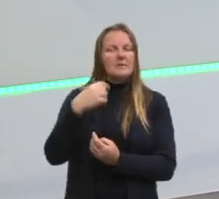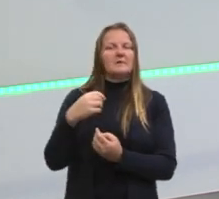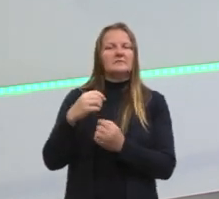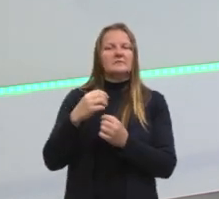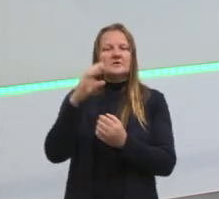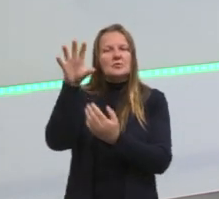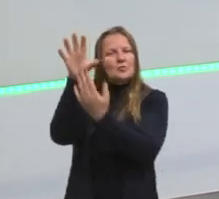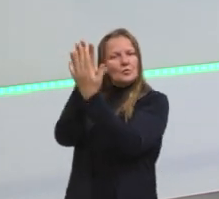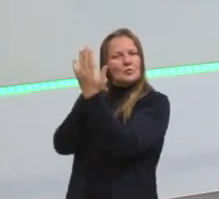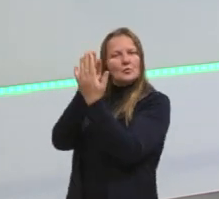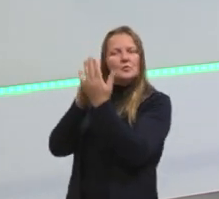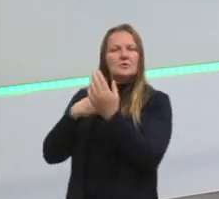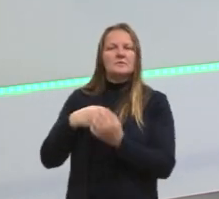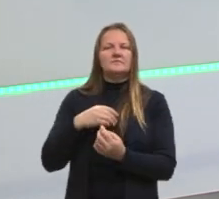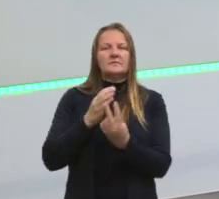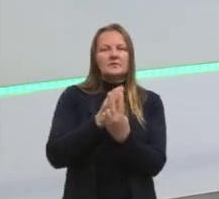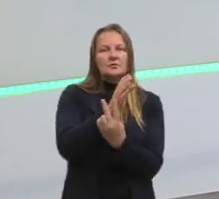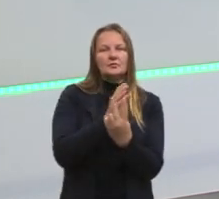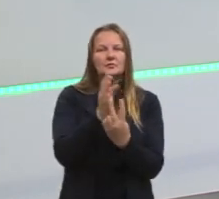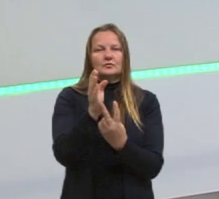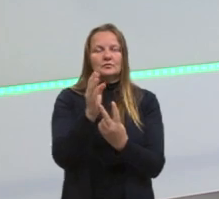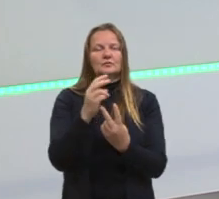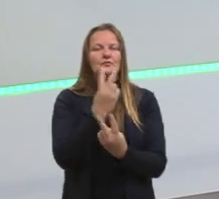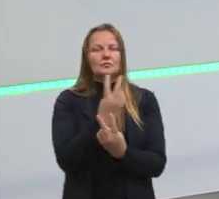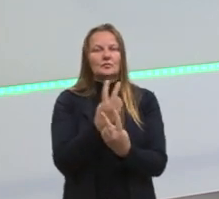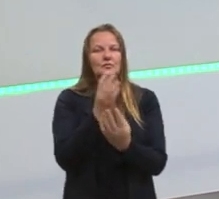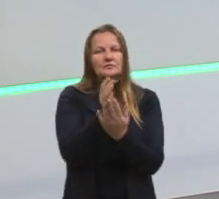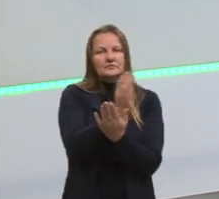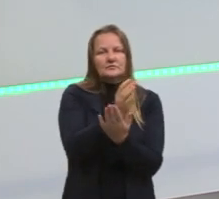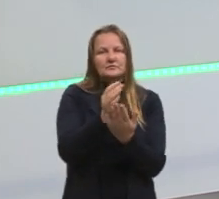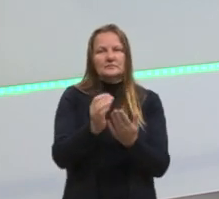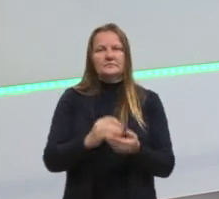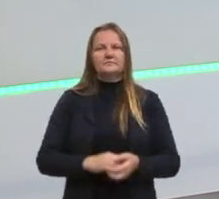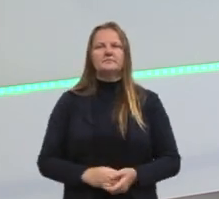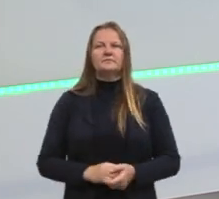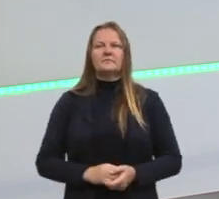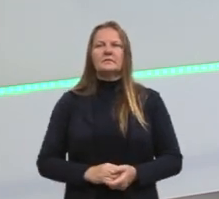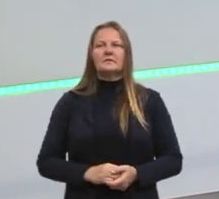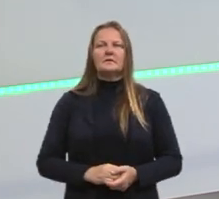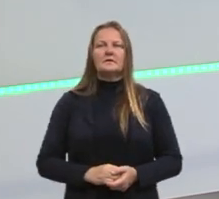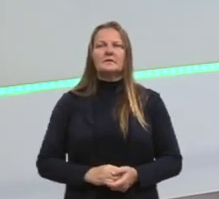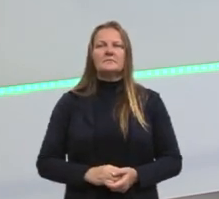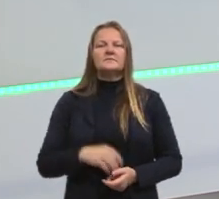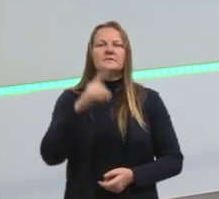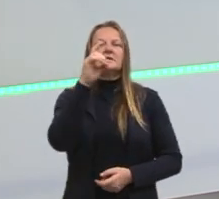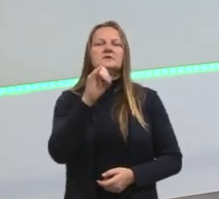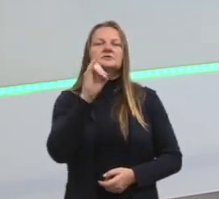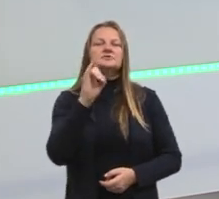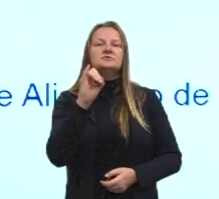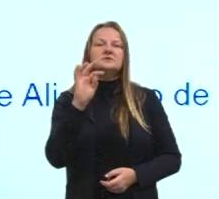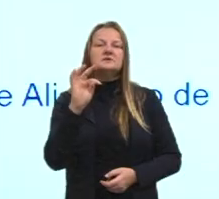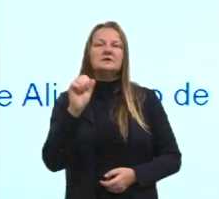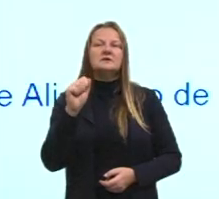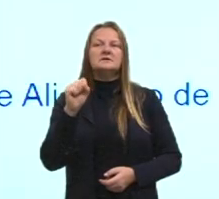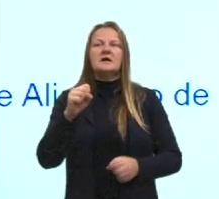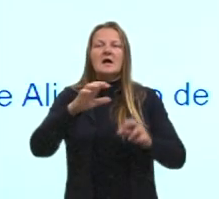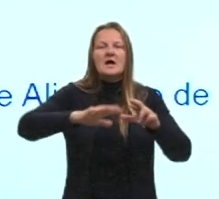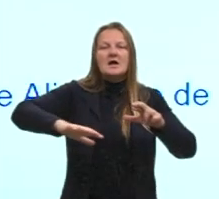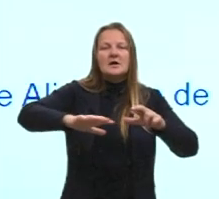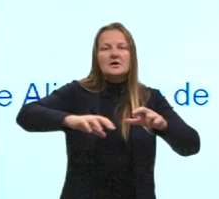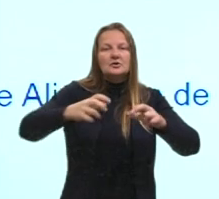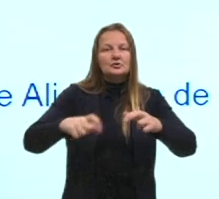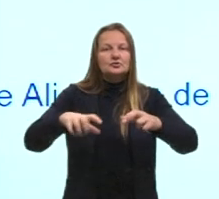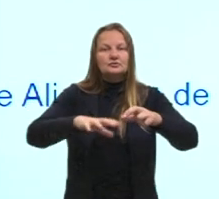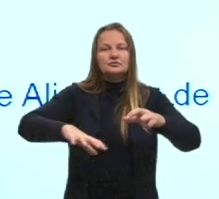disso aí xiitas e sunitas essa é a divisão deles tá os xiitas eles ficam justamente nessa área